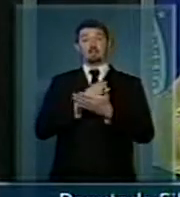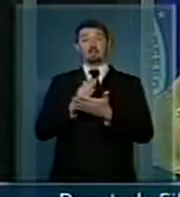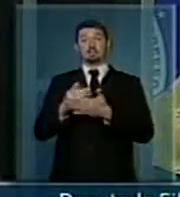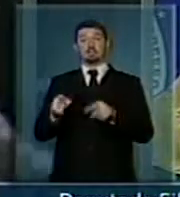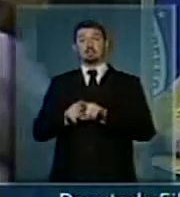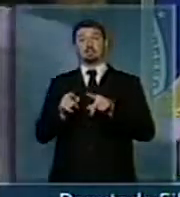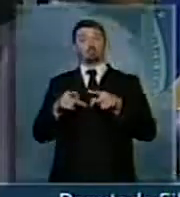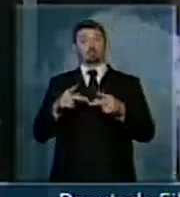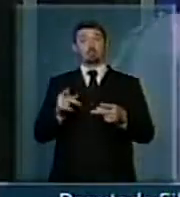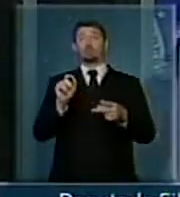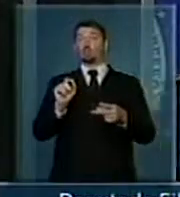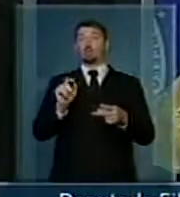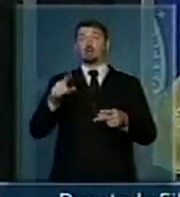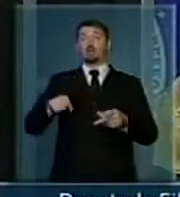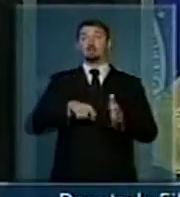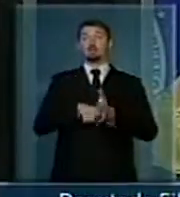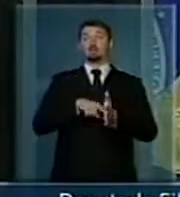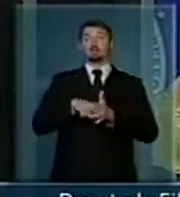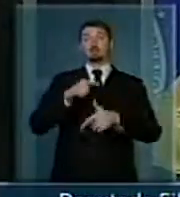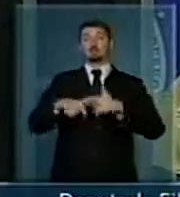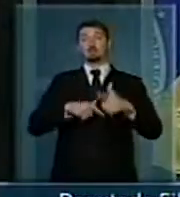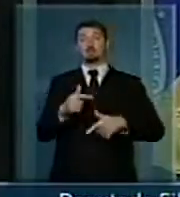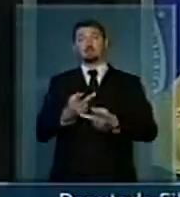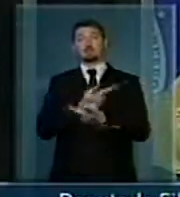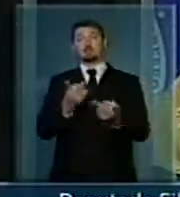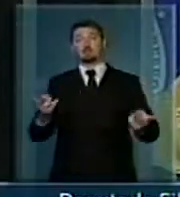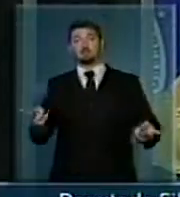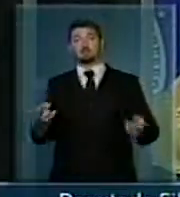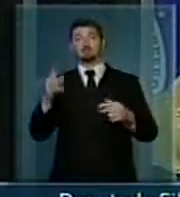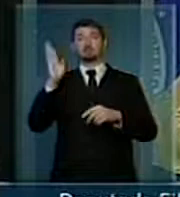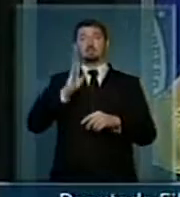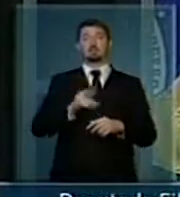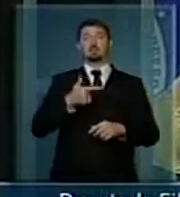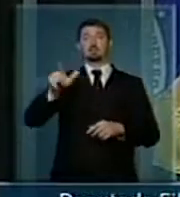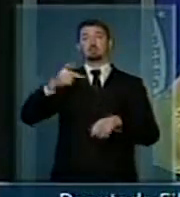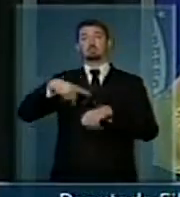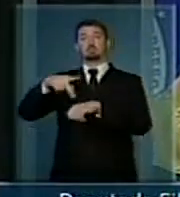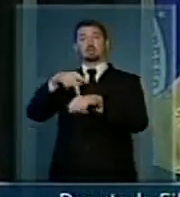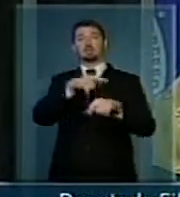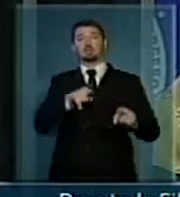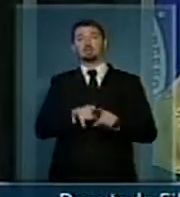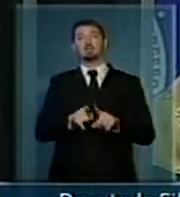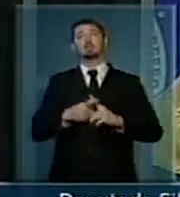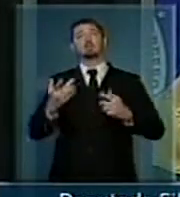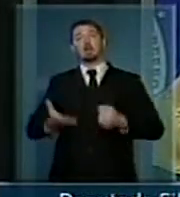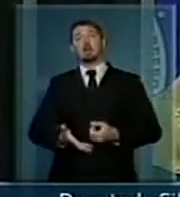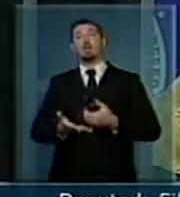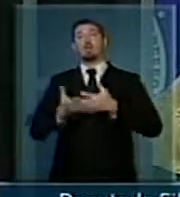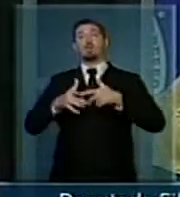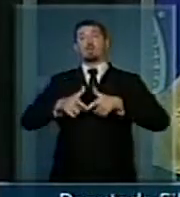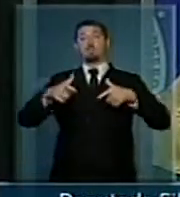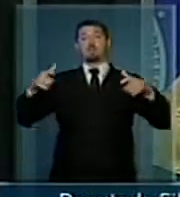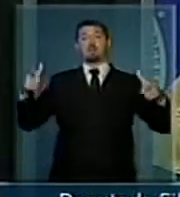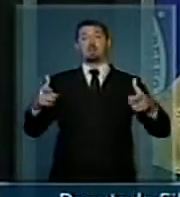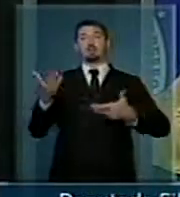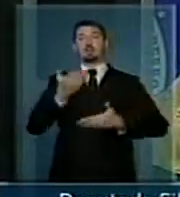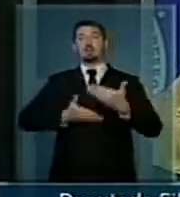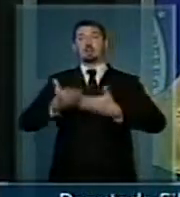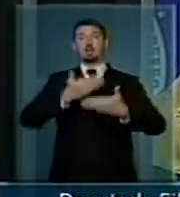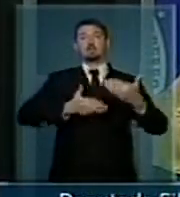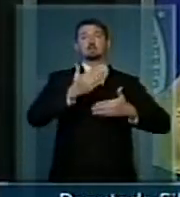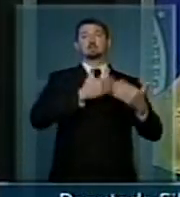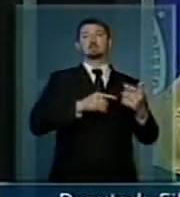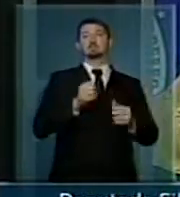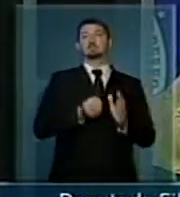para trabalhar com pesquisadores visitantes no Brasil e no exterior, aumentando a interação dos nossos estudantes